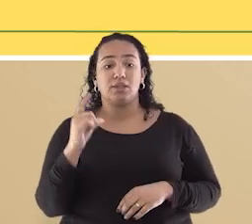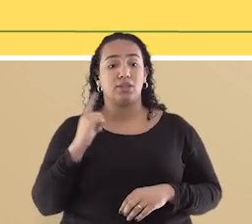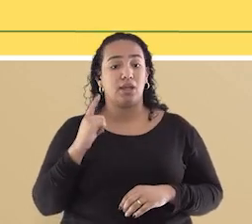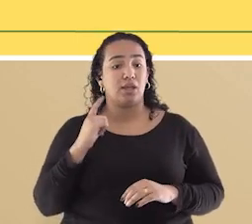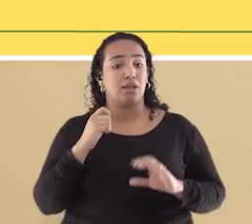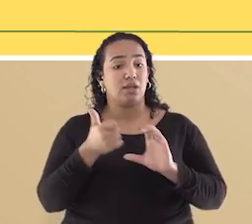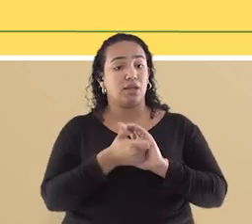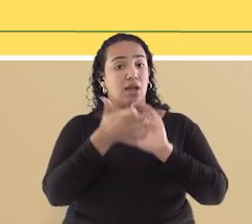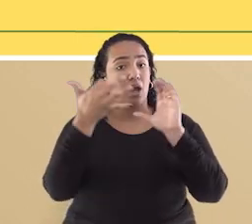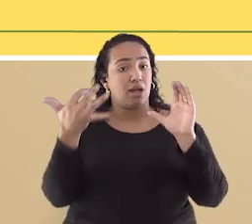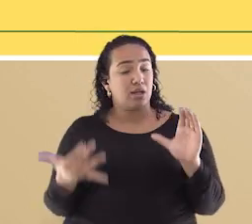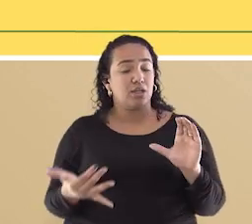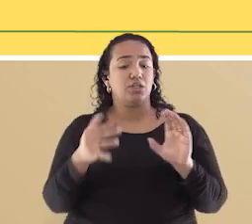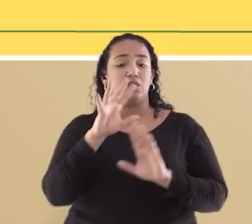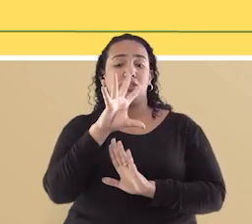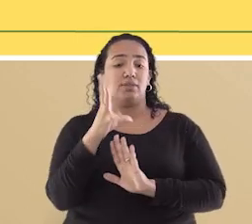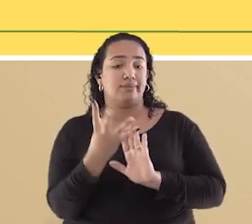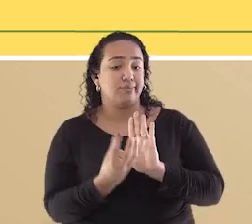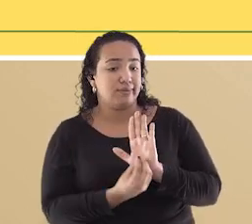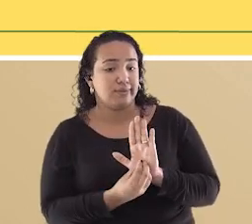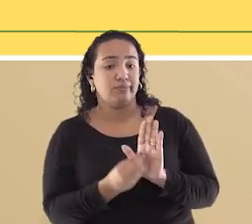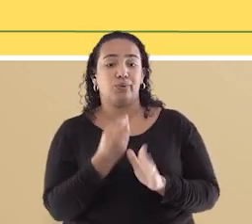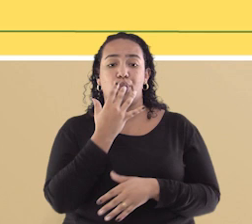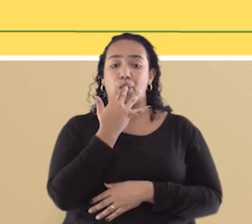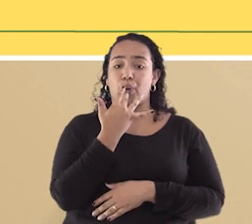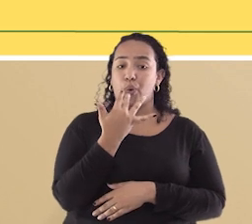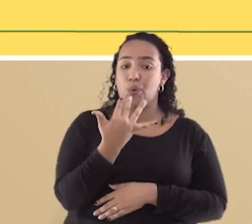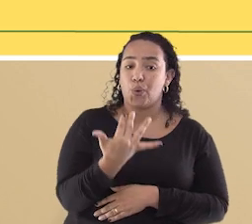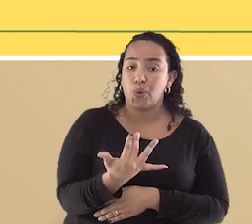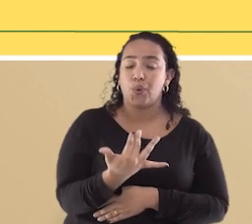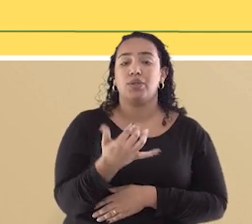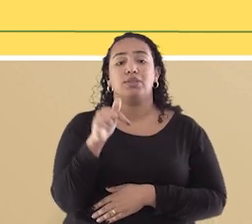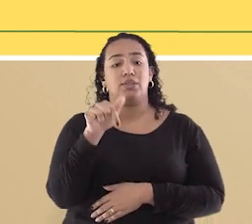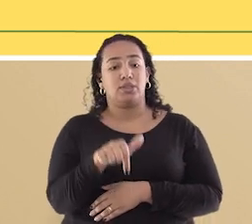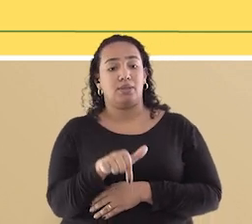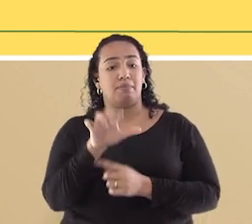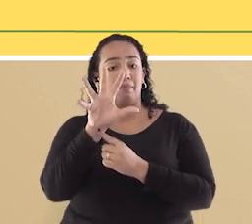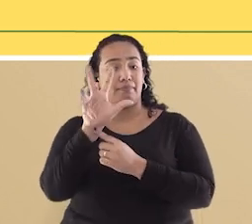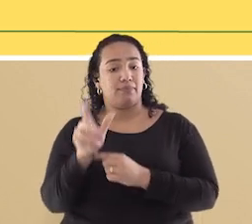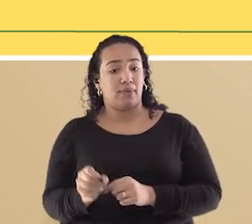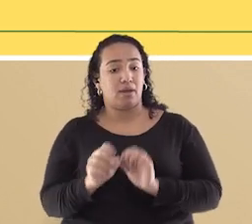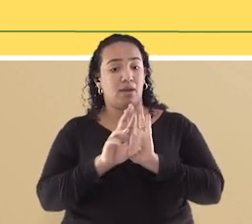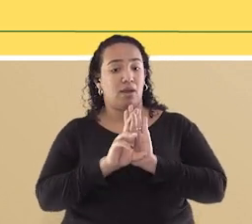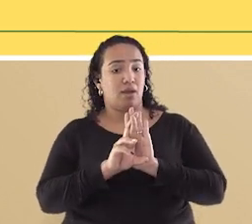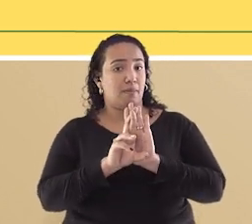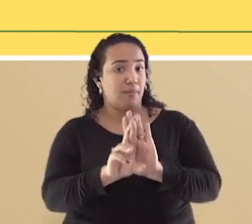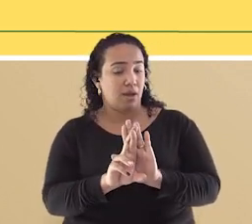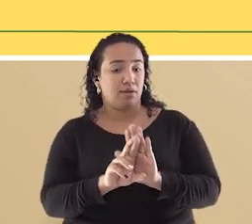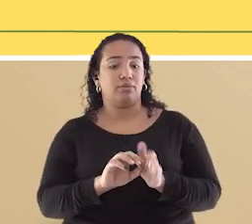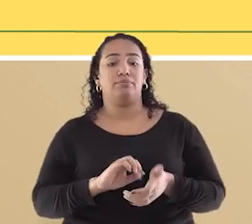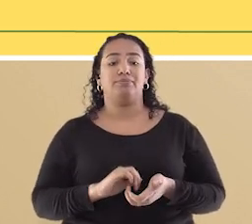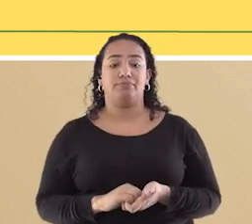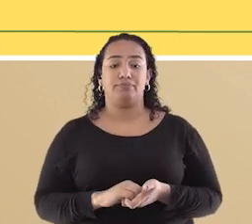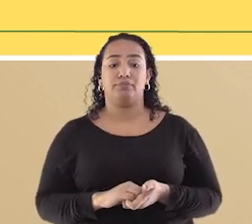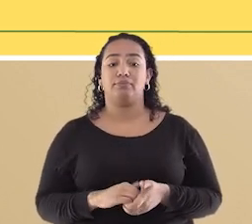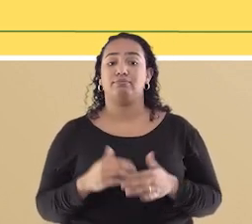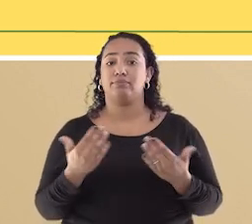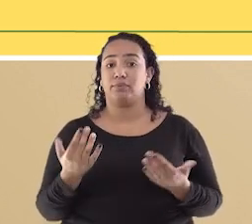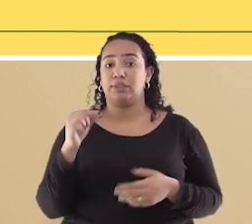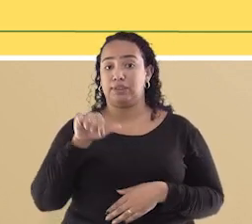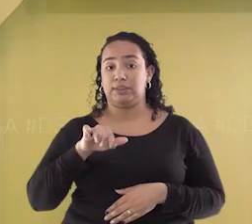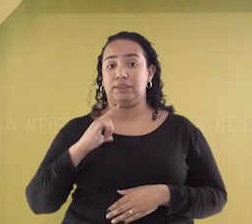as caracterizações, símbolos, cores que estão representados no mapa, com seu